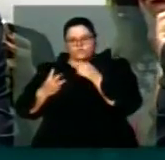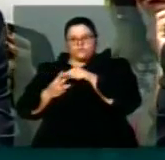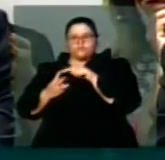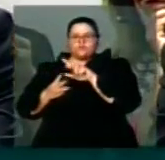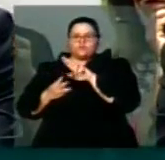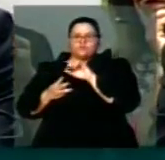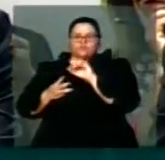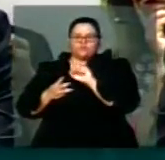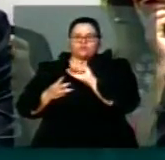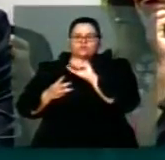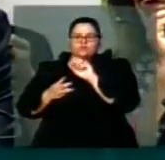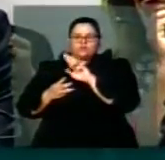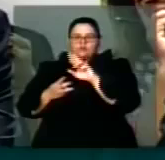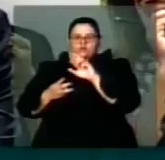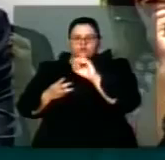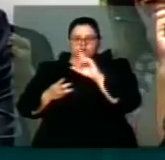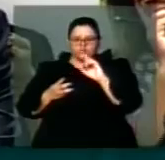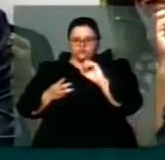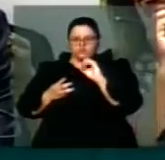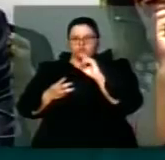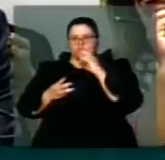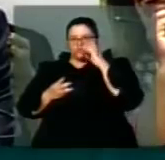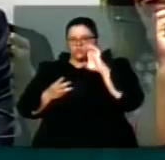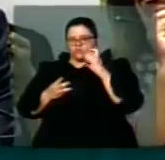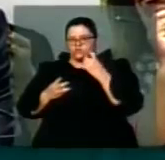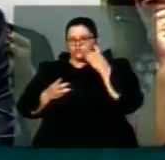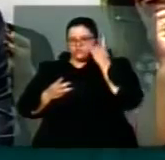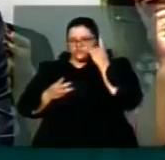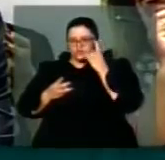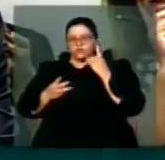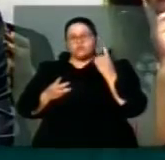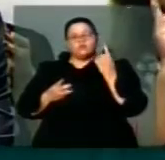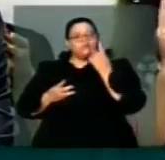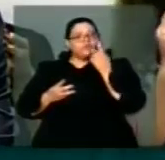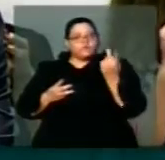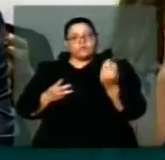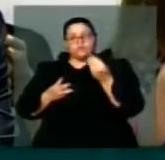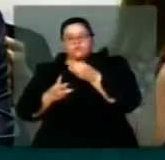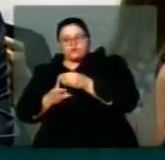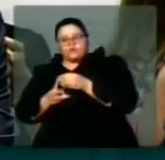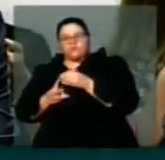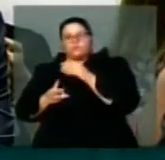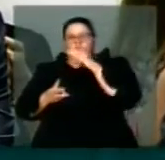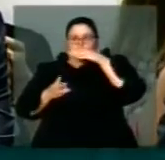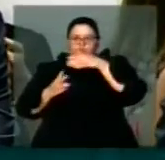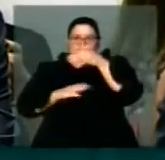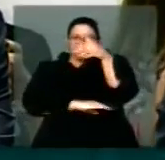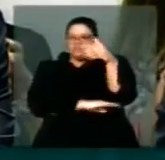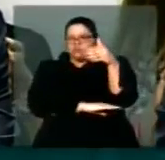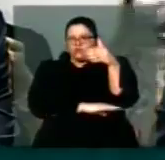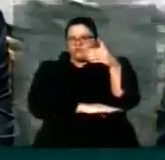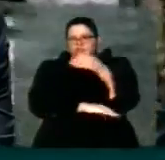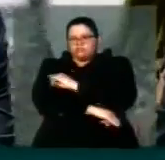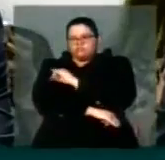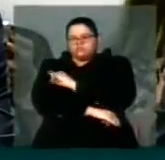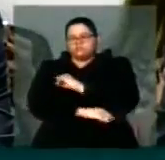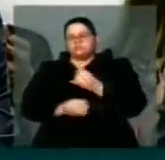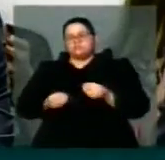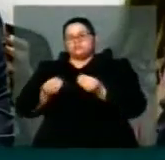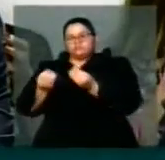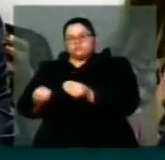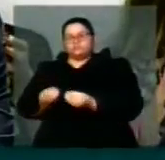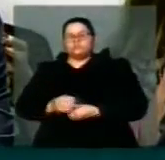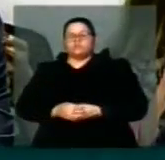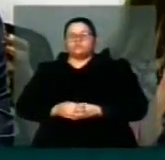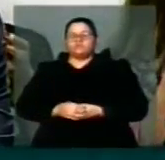Argolo, onde ele dizia que teria entregue determinada importância num hotel no Rio de Janeiro, que teria